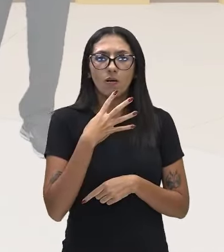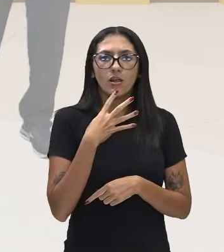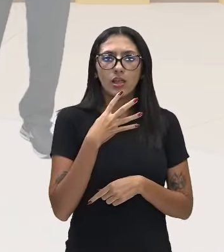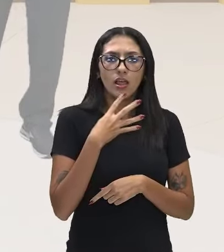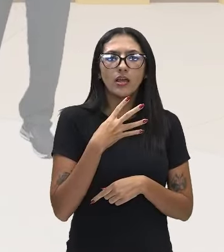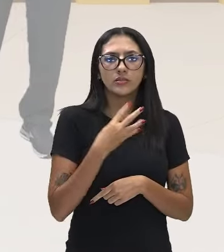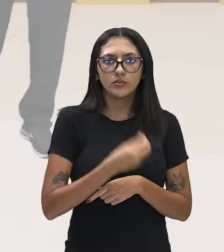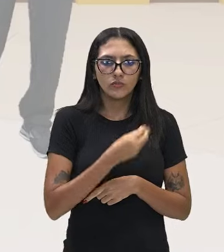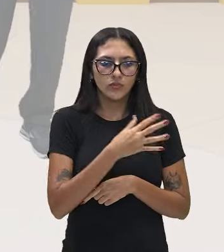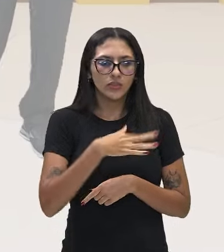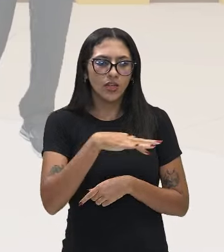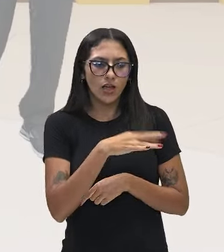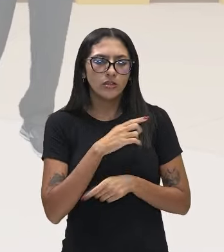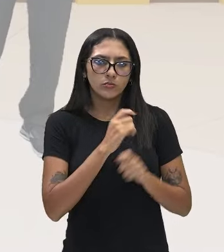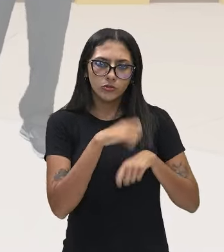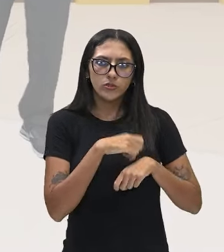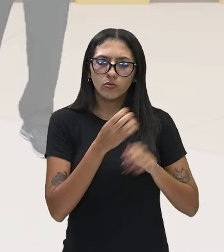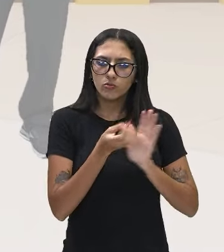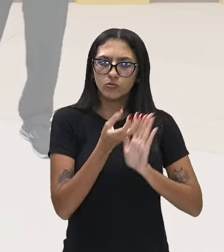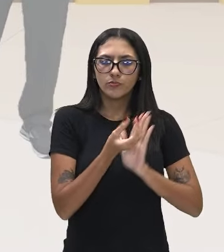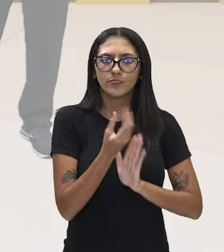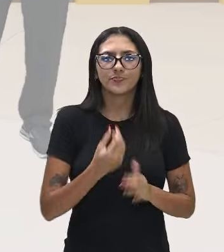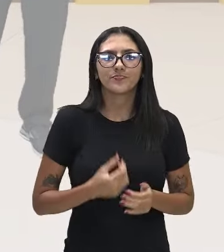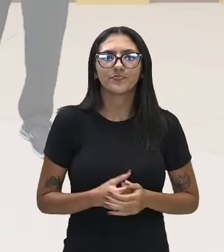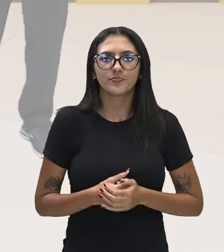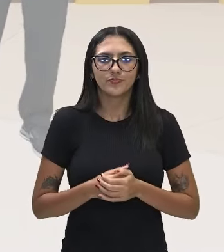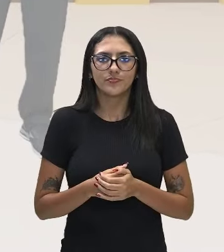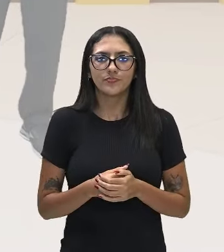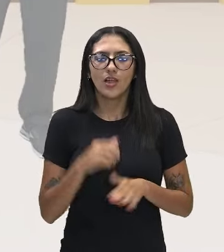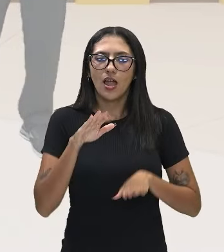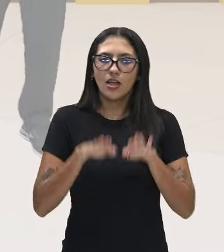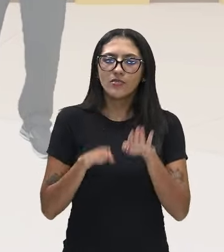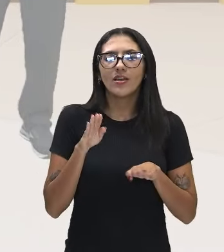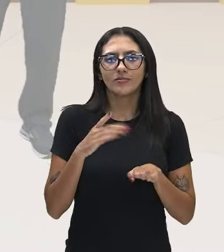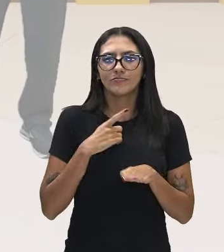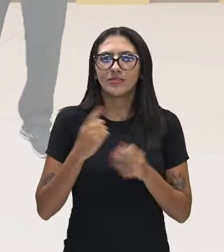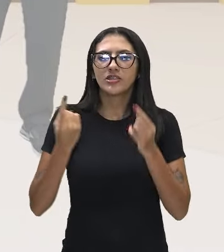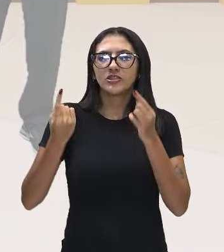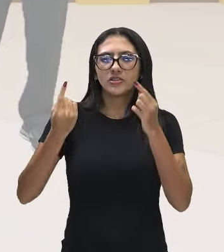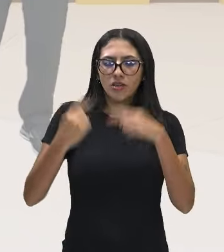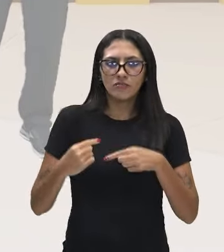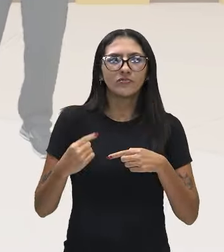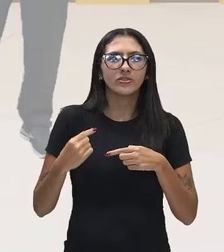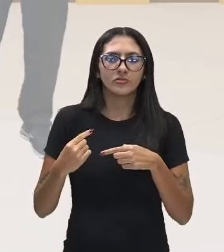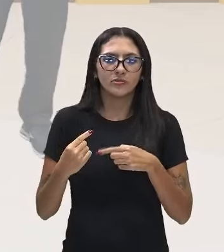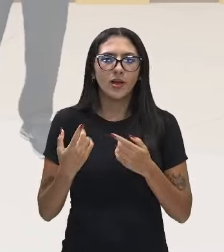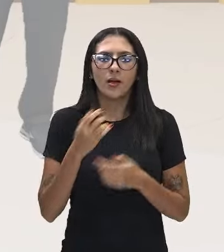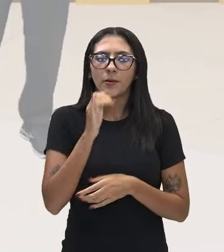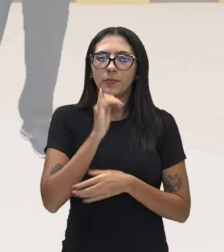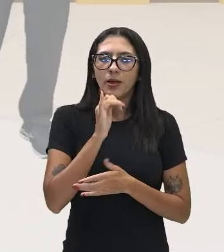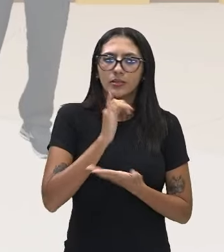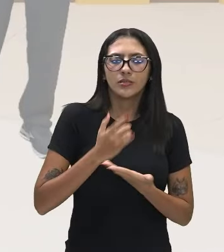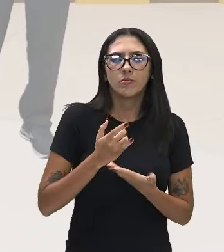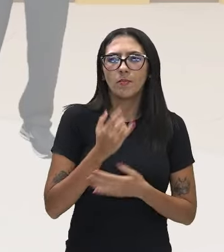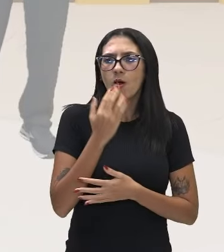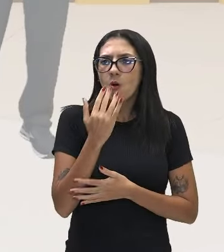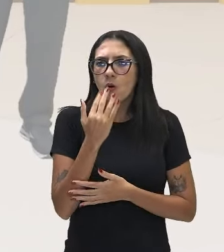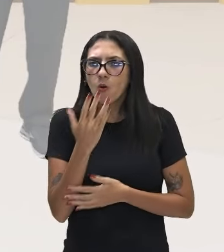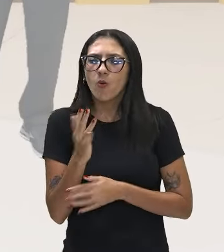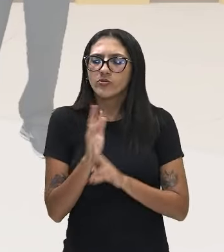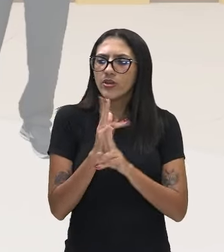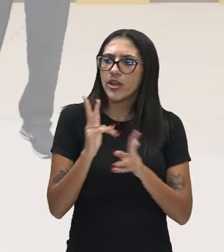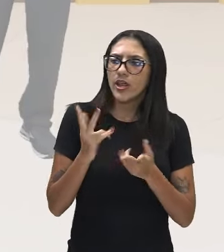o nosso artesanato. Então, às vezes, a gente lida com desafios. A gente quer uma cor diferente, a gente quer um